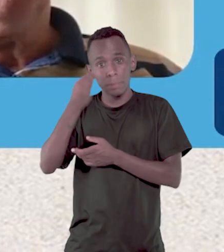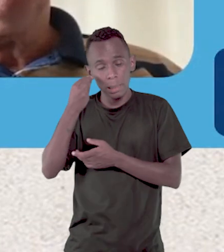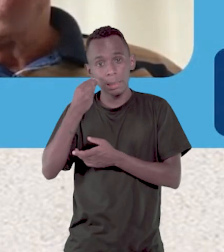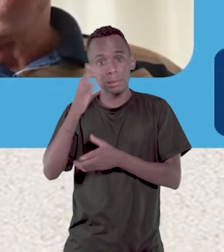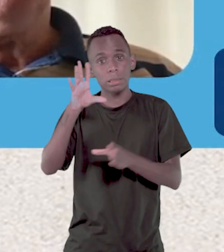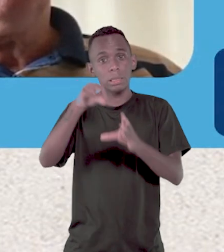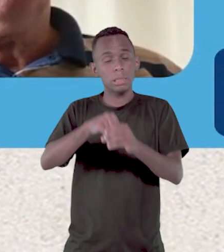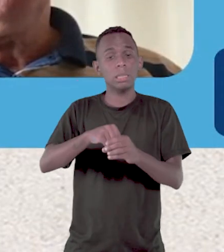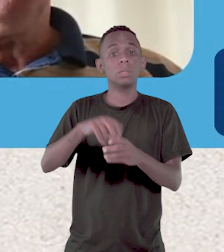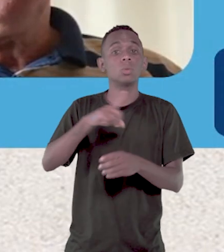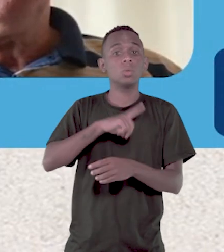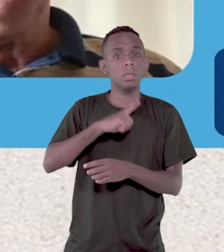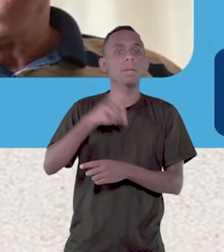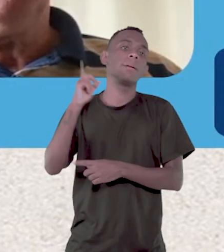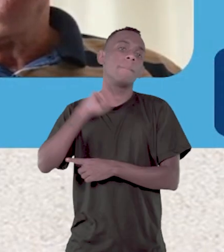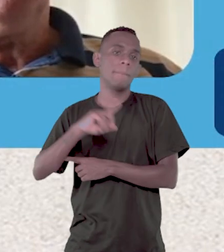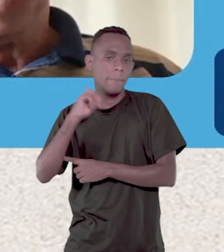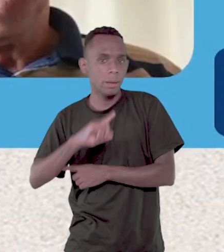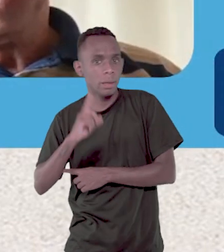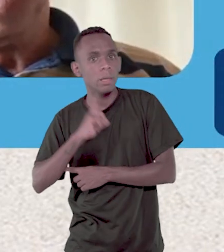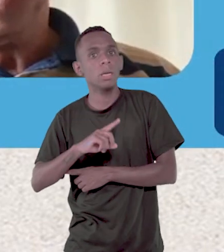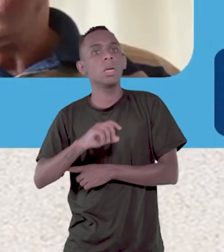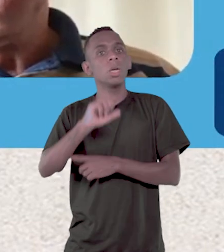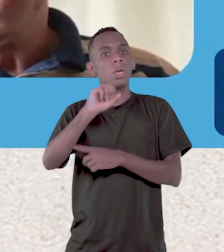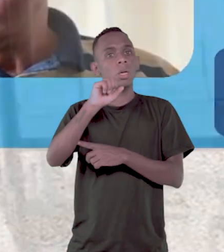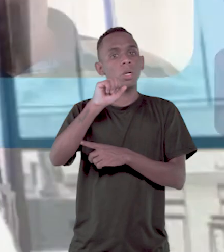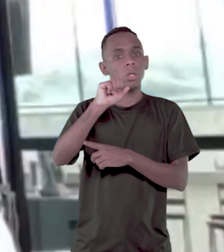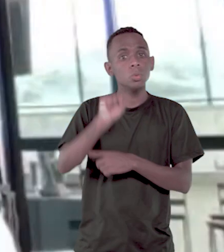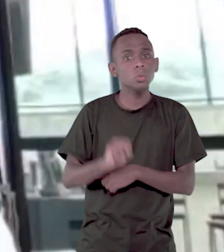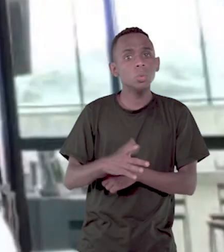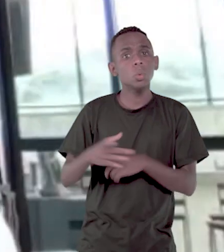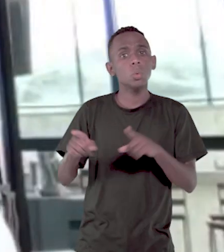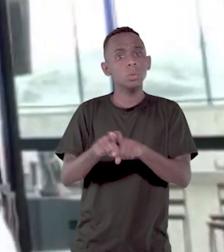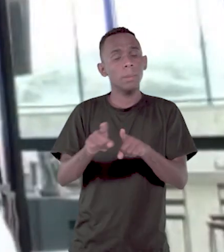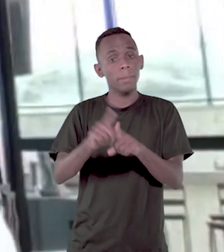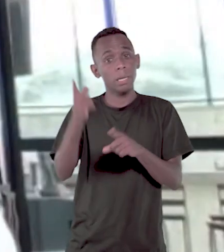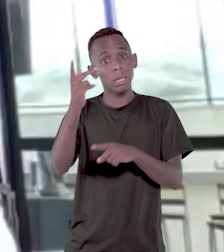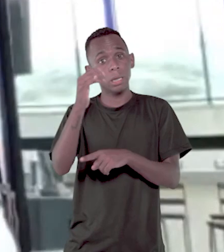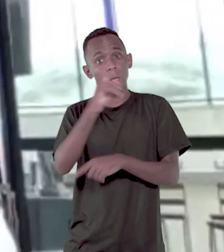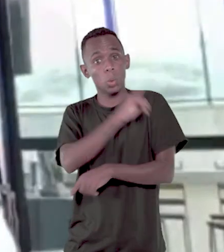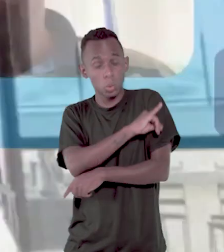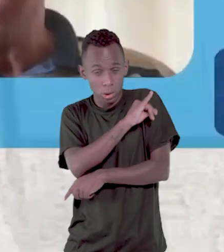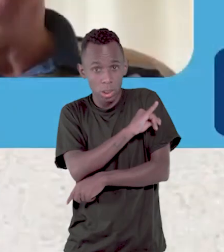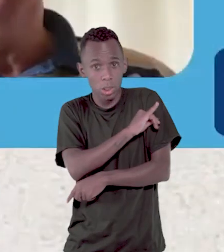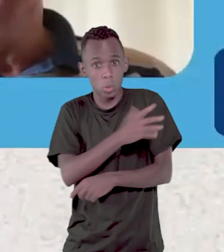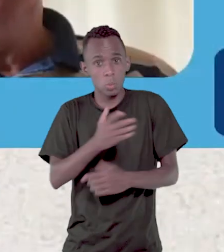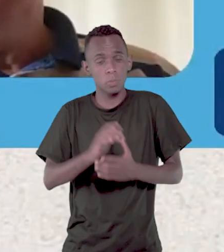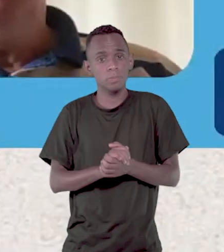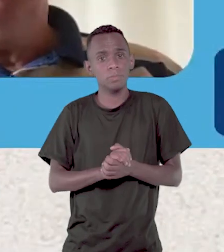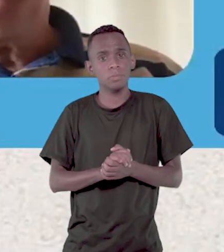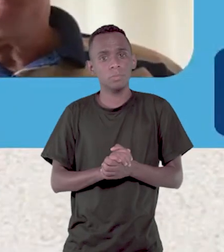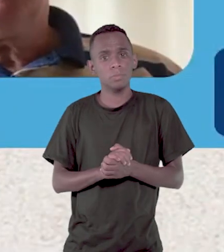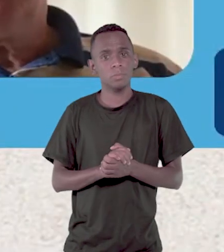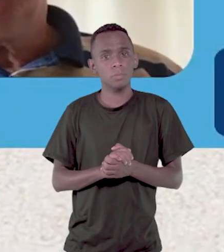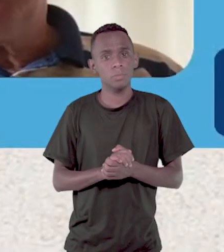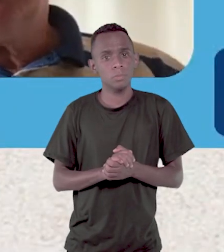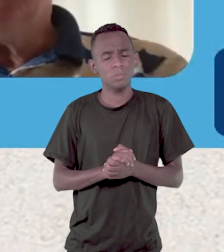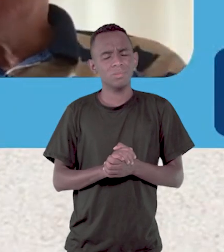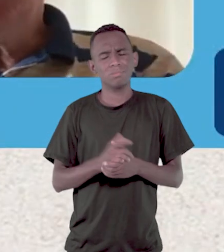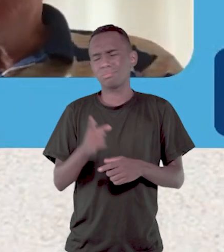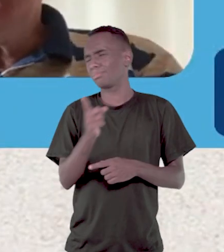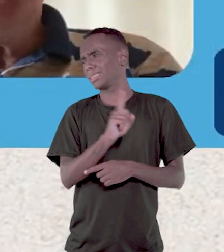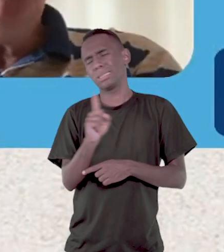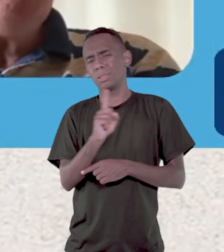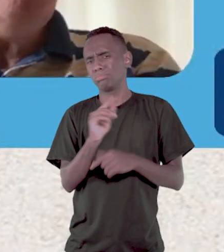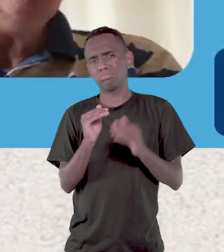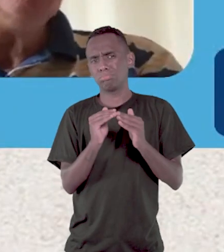escreveu, é um ensaio que envolve Minas Gerais, Rio Grande do Sul e Rio de Janeiro, sim. Rio de Janeiro.